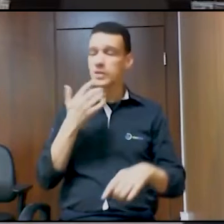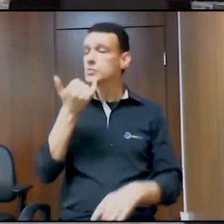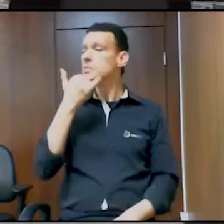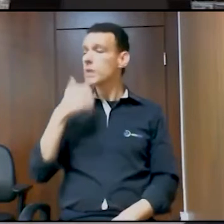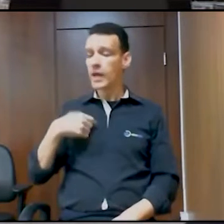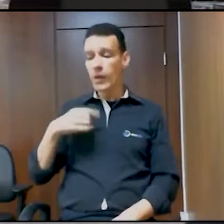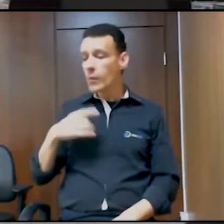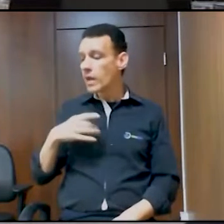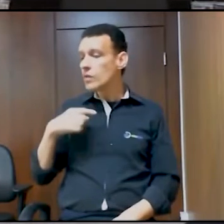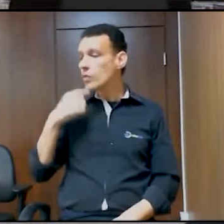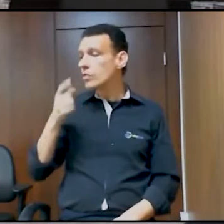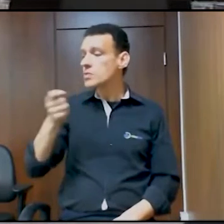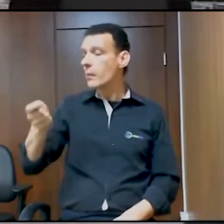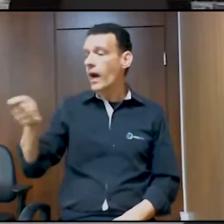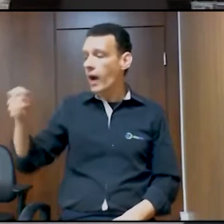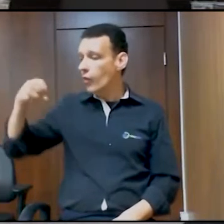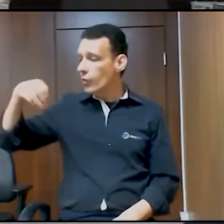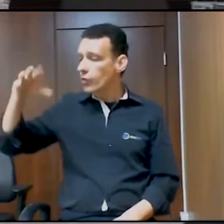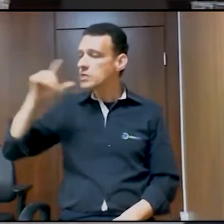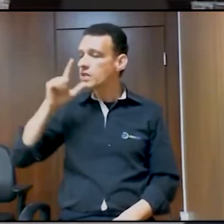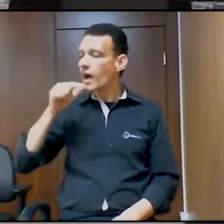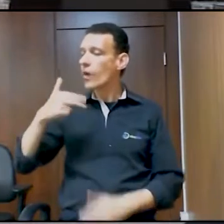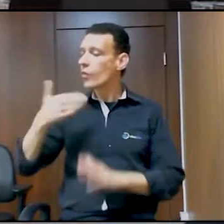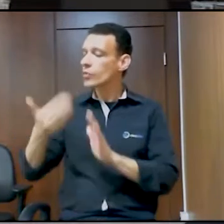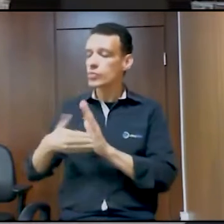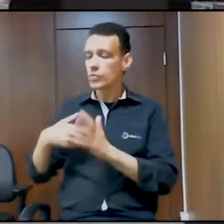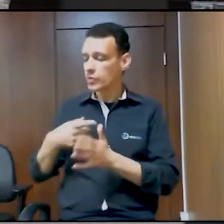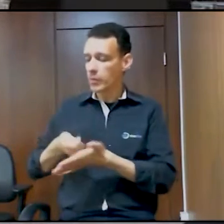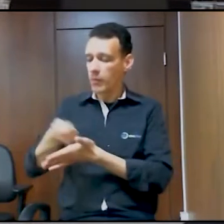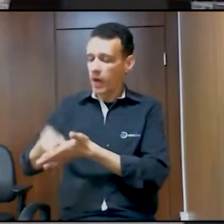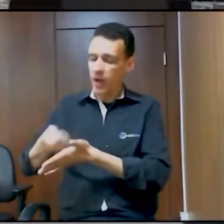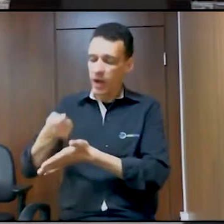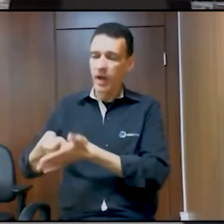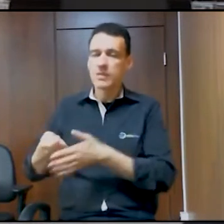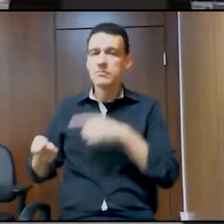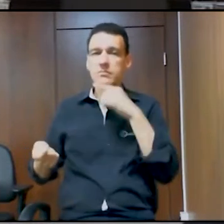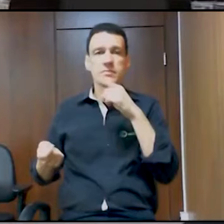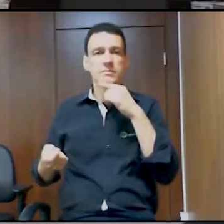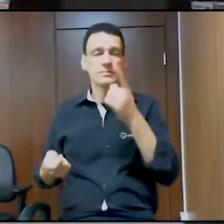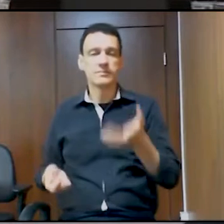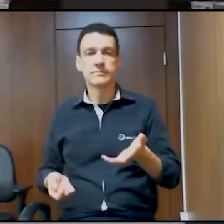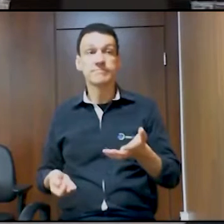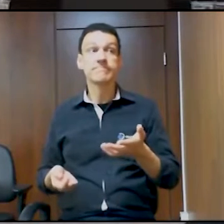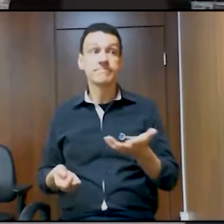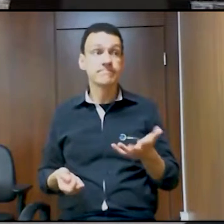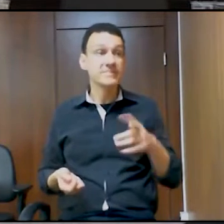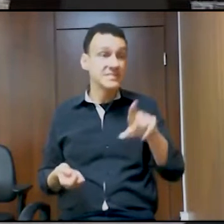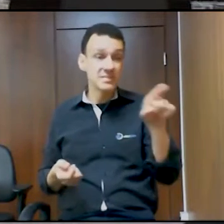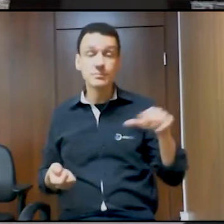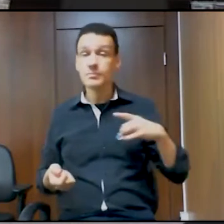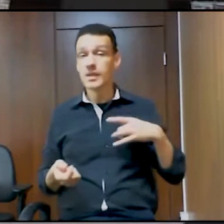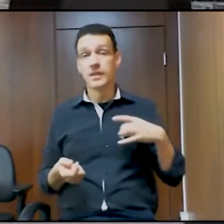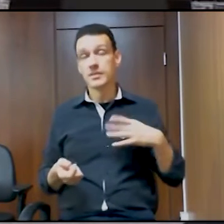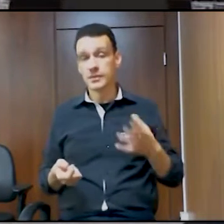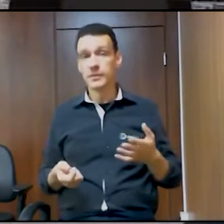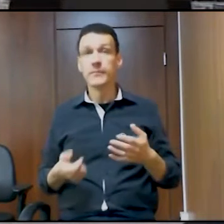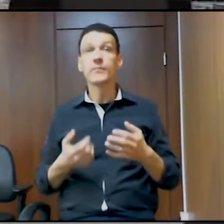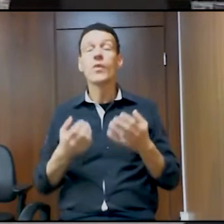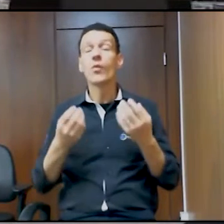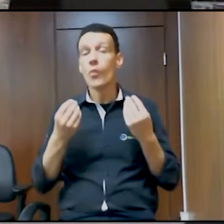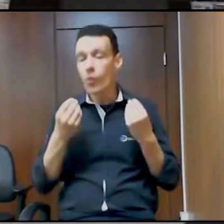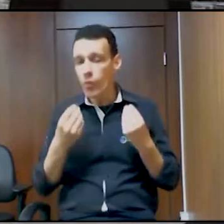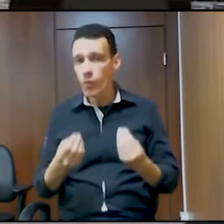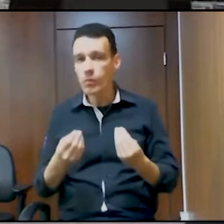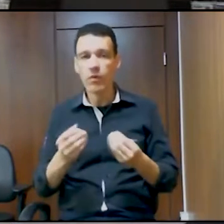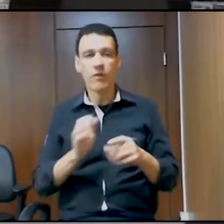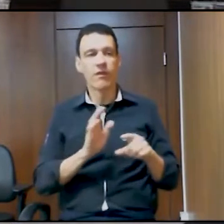medo chama um outro fator. Como é que a gente vai pensar soluções de habitação